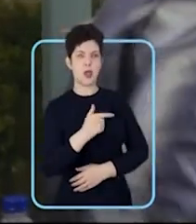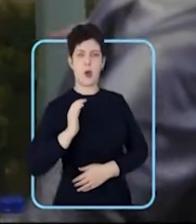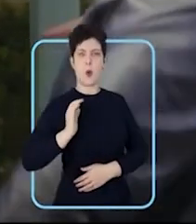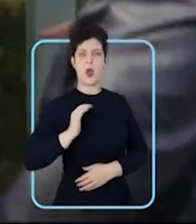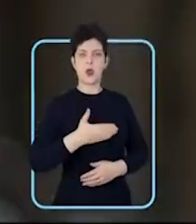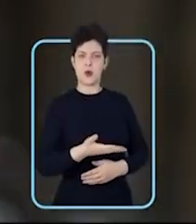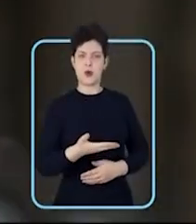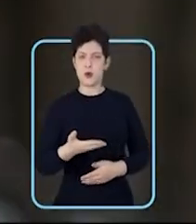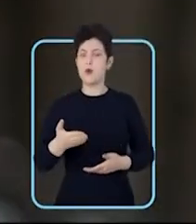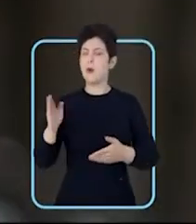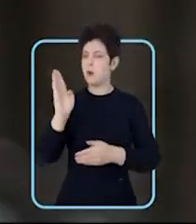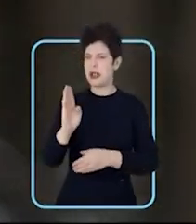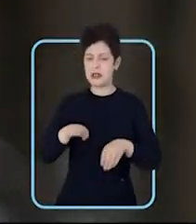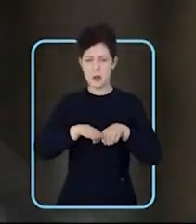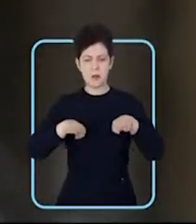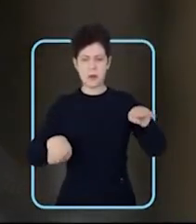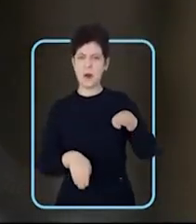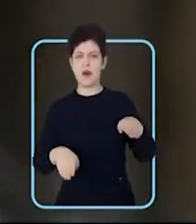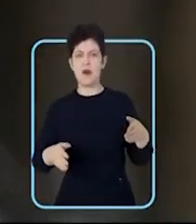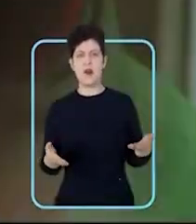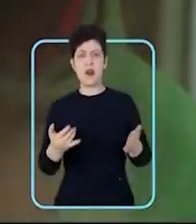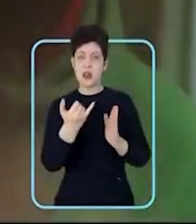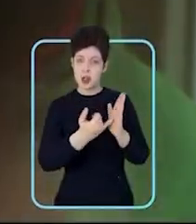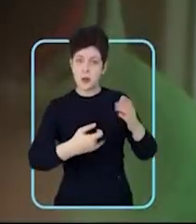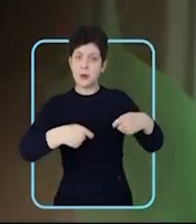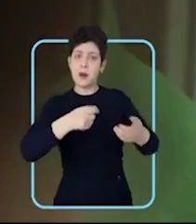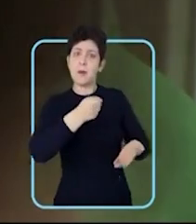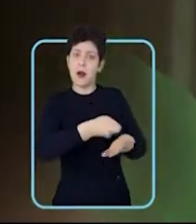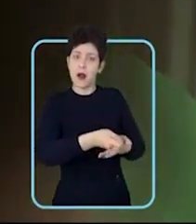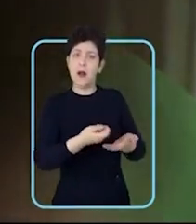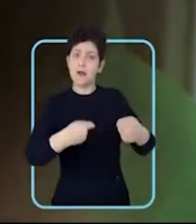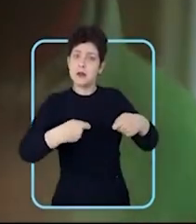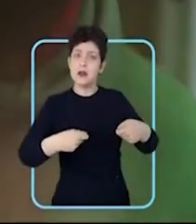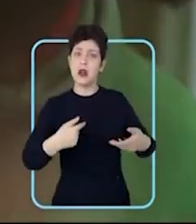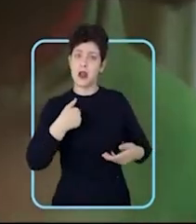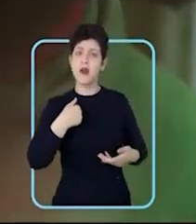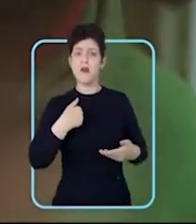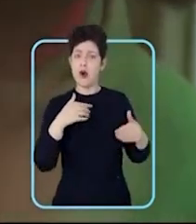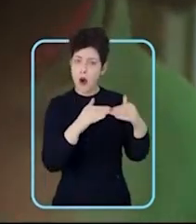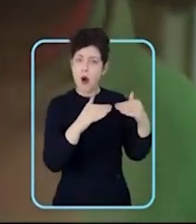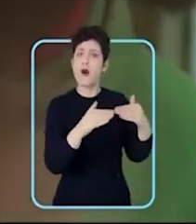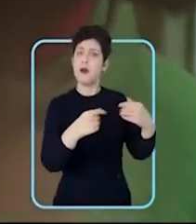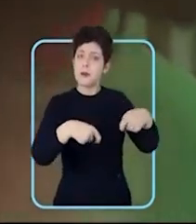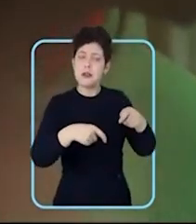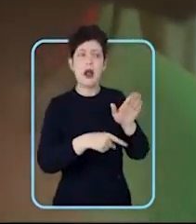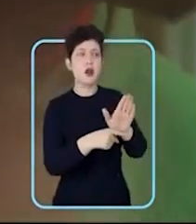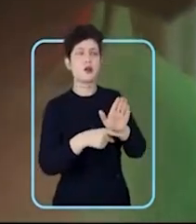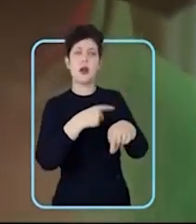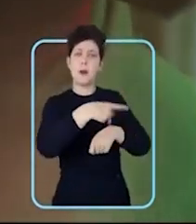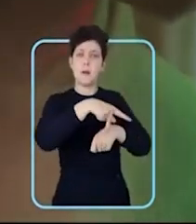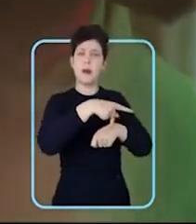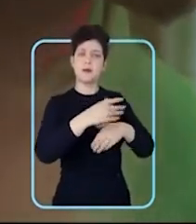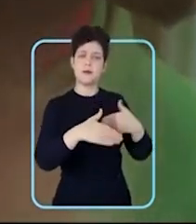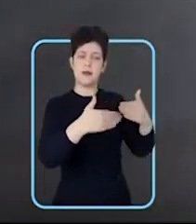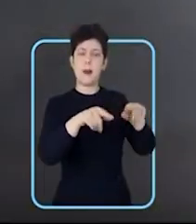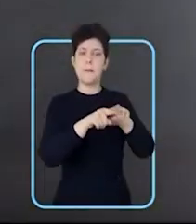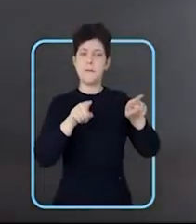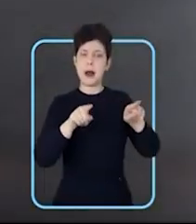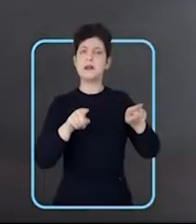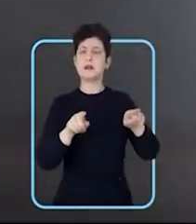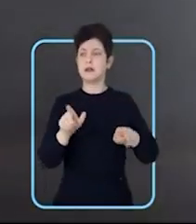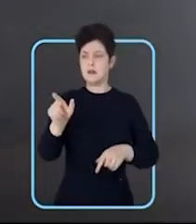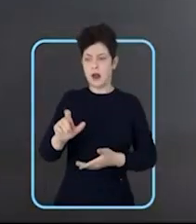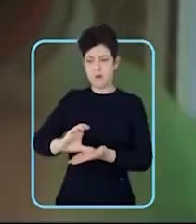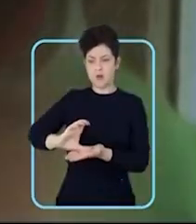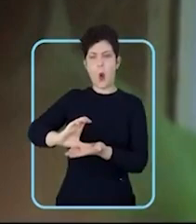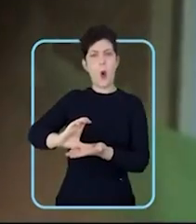rico que mora aqui. Verdade. Então a gente tá falando de um Brasil desigual. Imposto tem que pagar? Tem. Eu concordo. Eu preciso ajudar meu país a crescer. Só que se